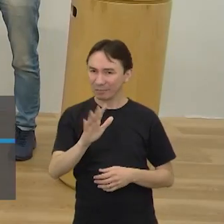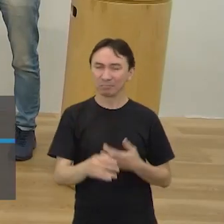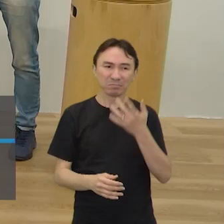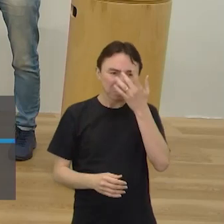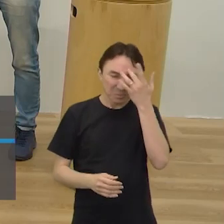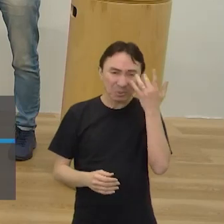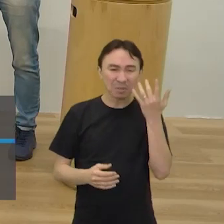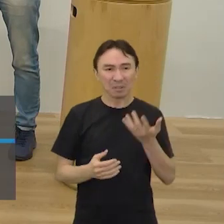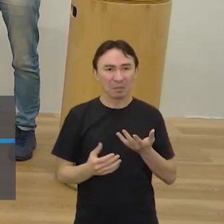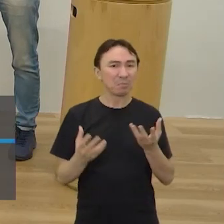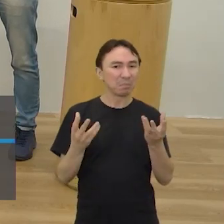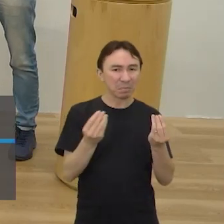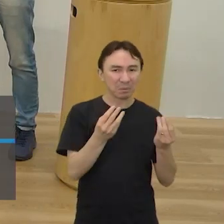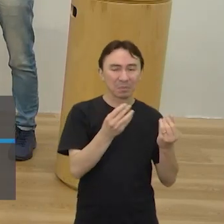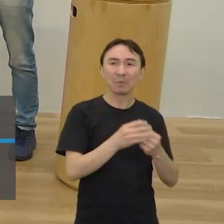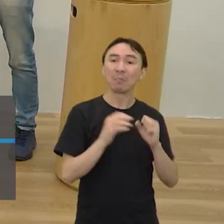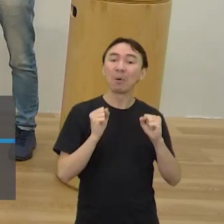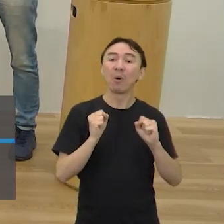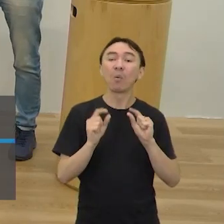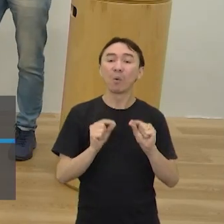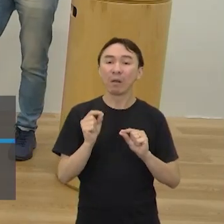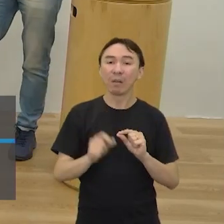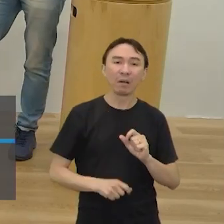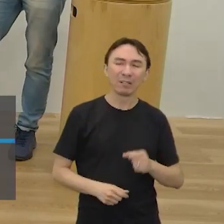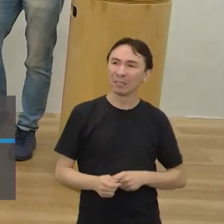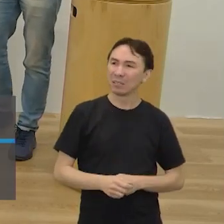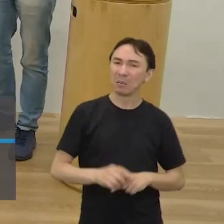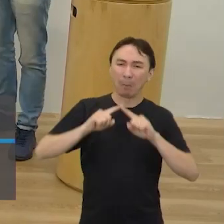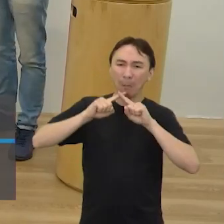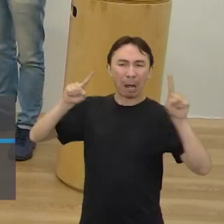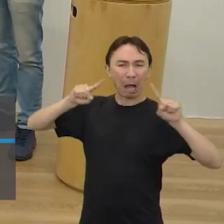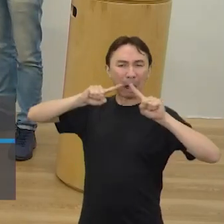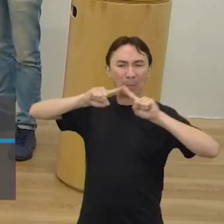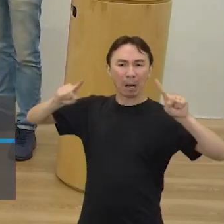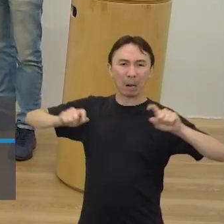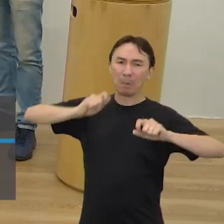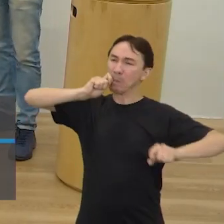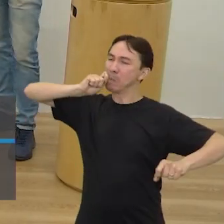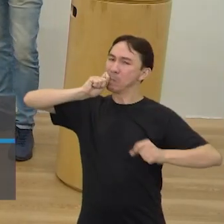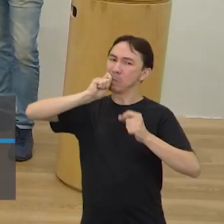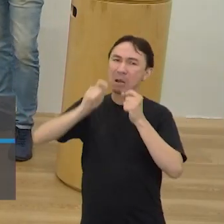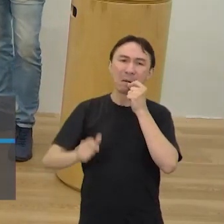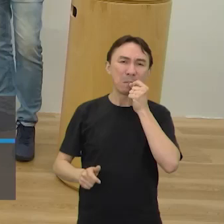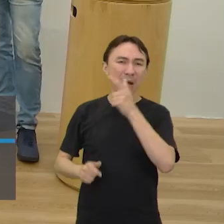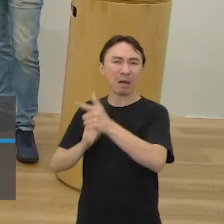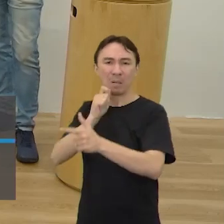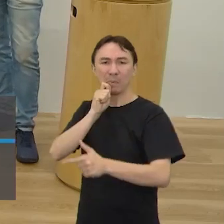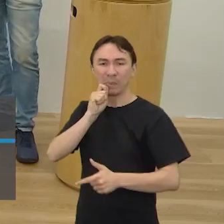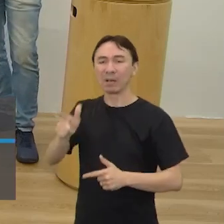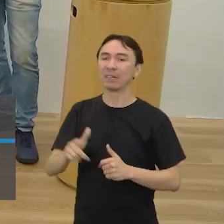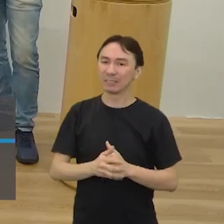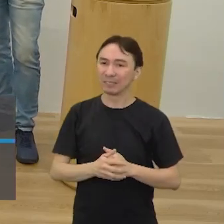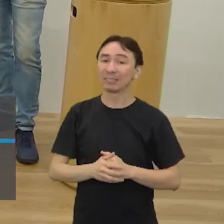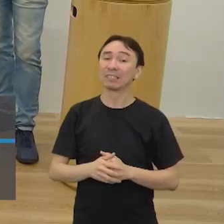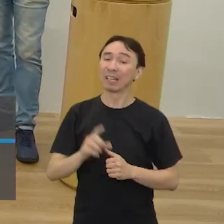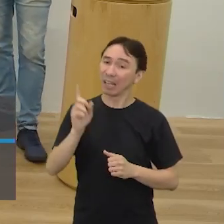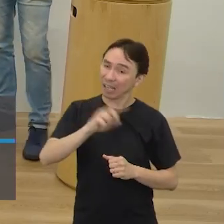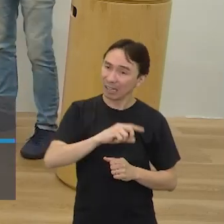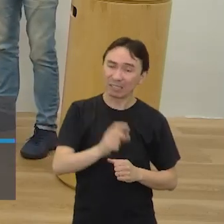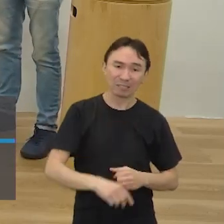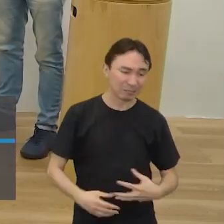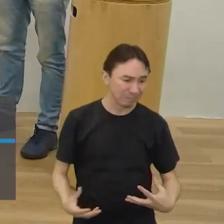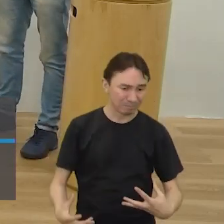criticar. E se criticar, acontece o quê? Puxa, daí é a punição do corpo, né? A punição do corpo é a